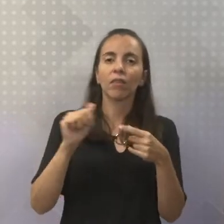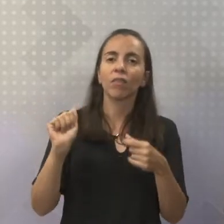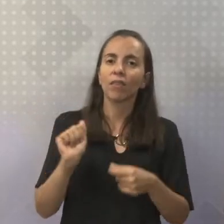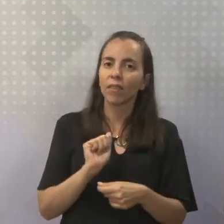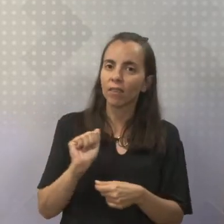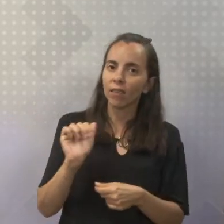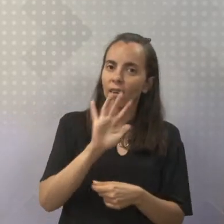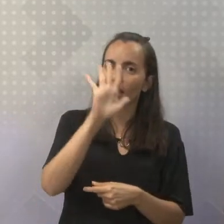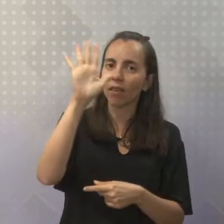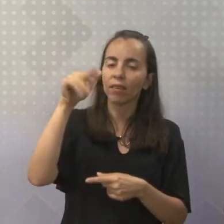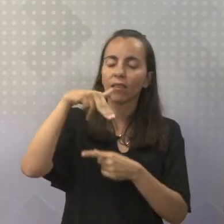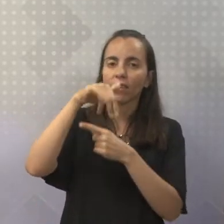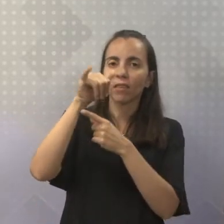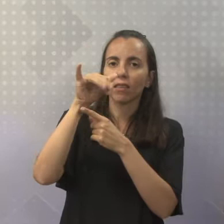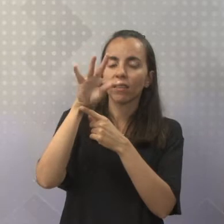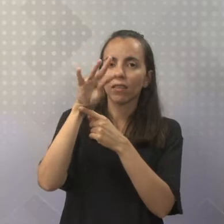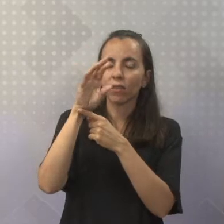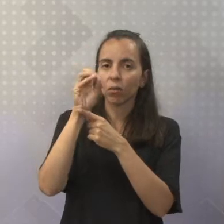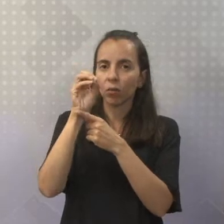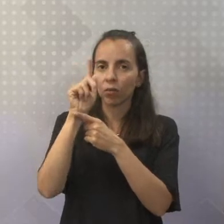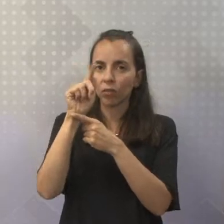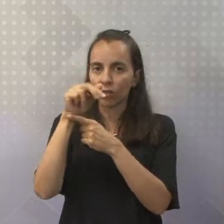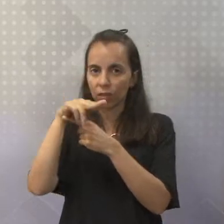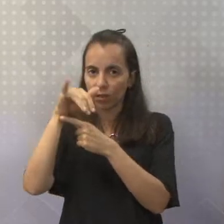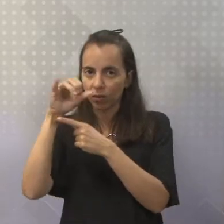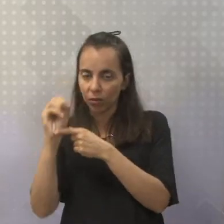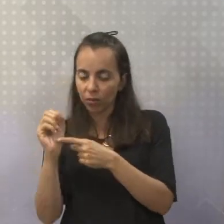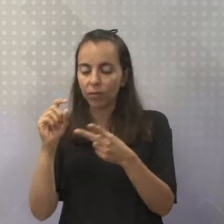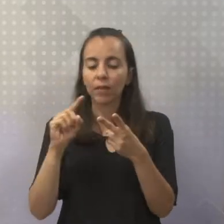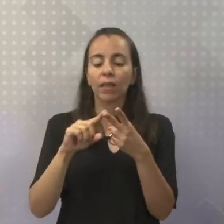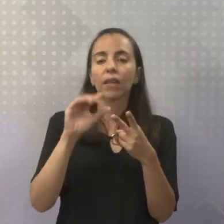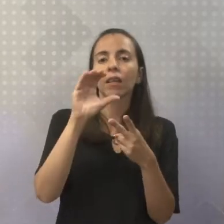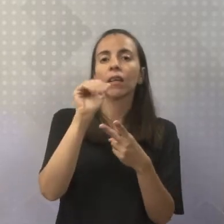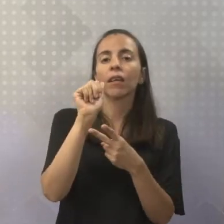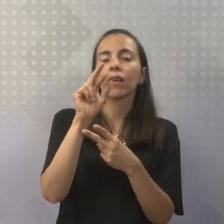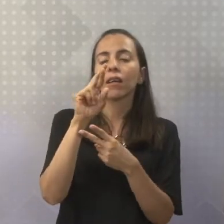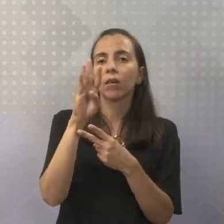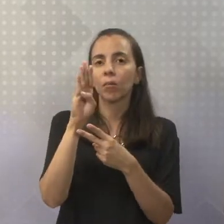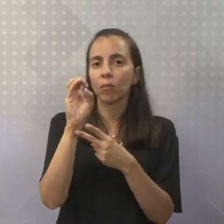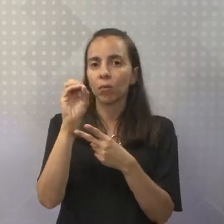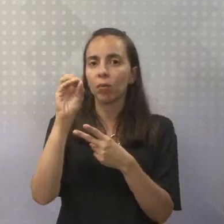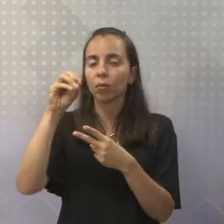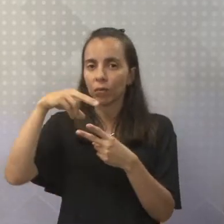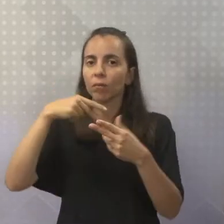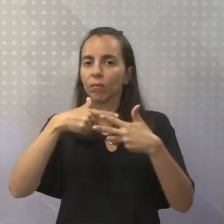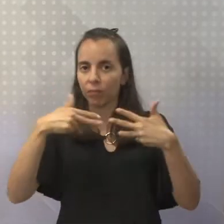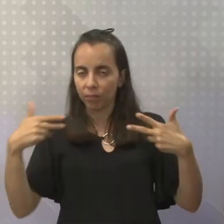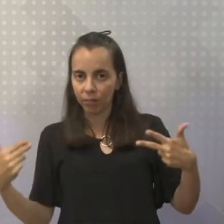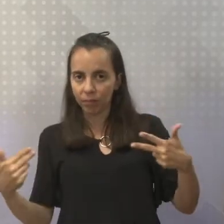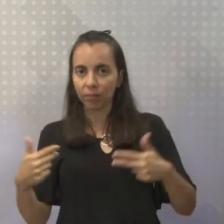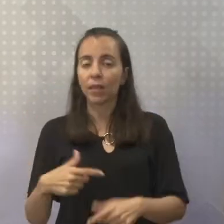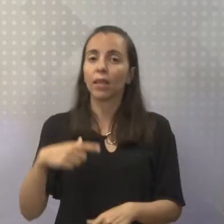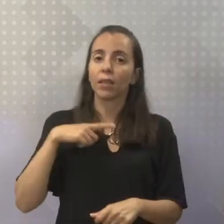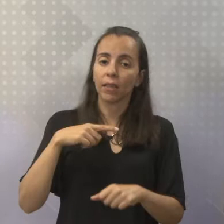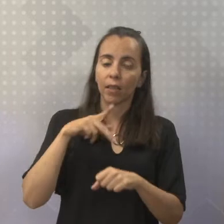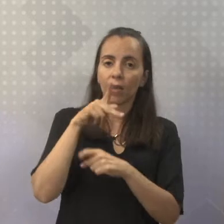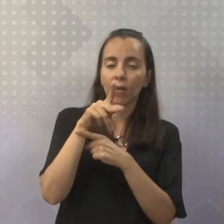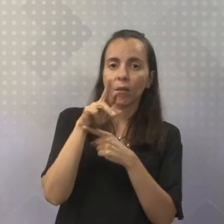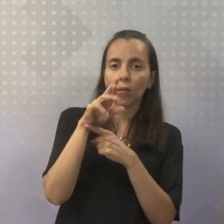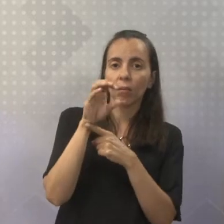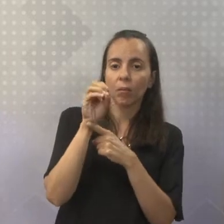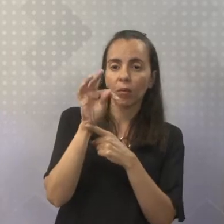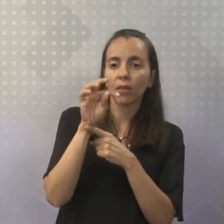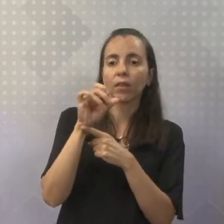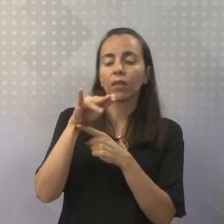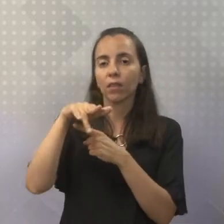gases, nitrogênio, carbono e outros, que formam as moléculas, que essas moléculas são as proteínas,